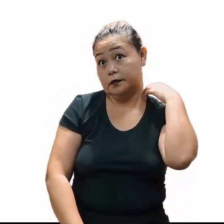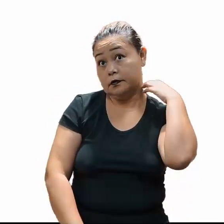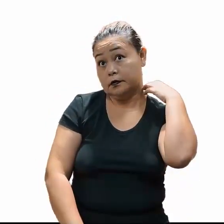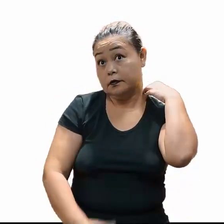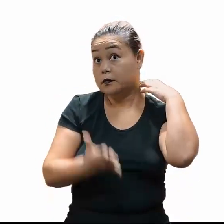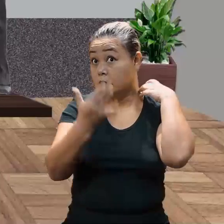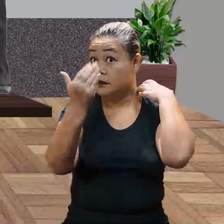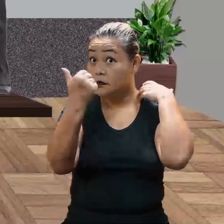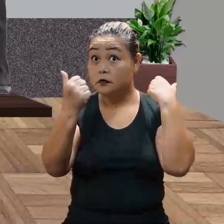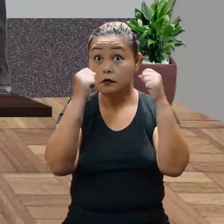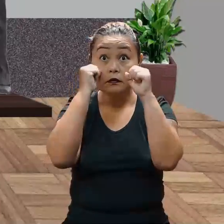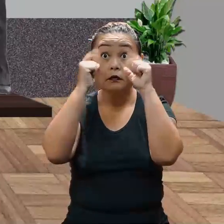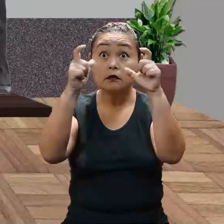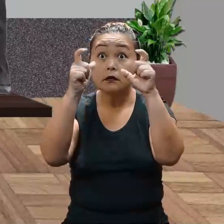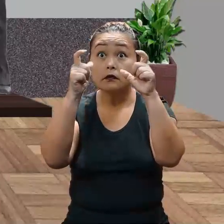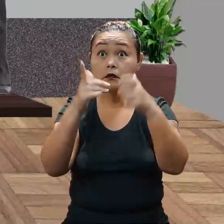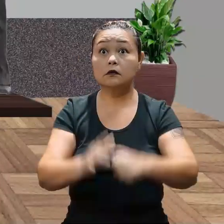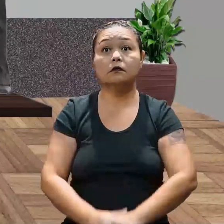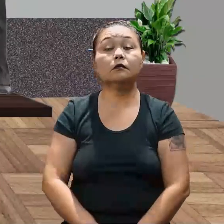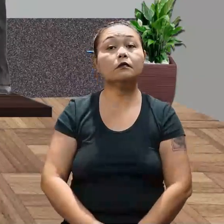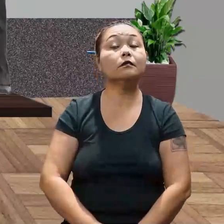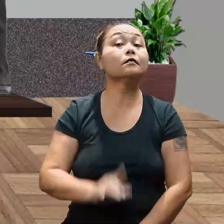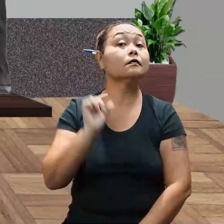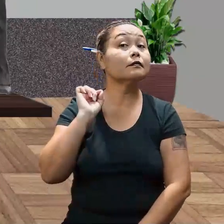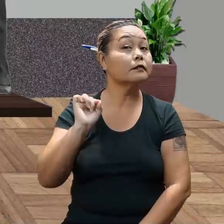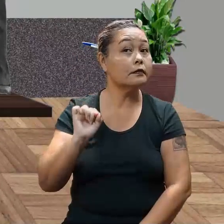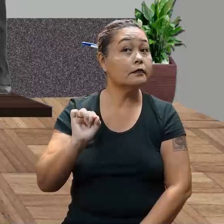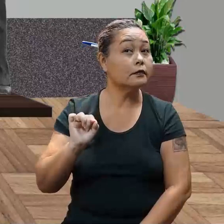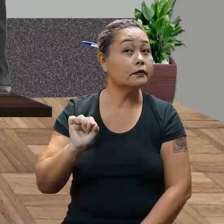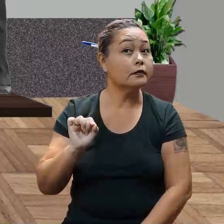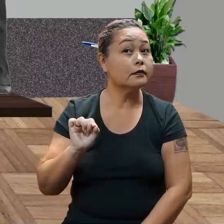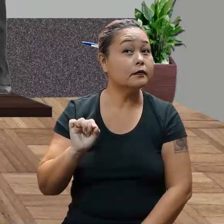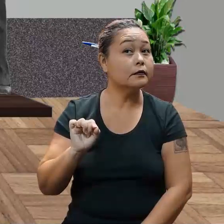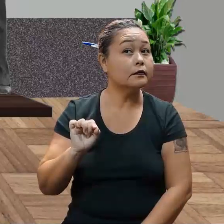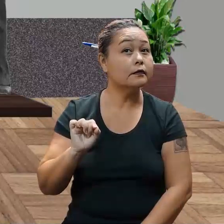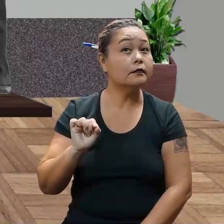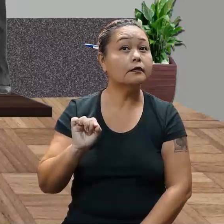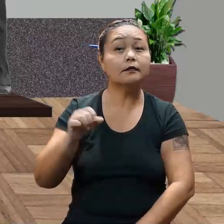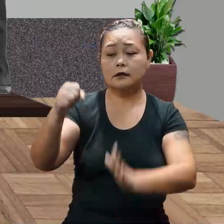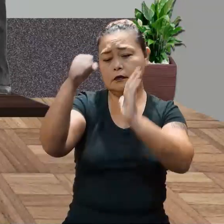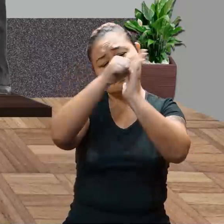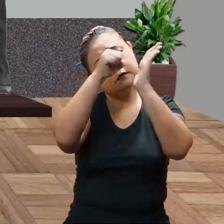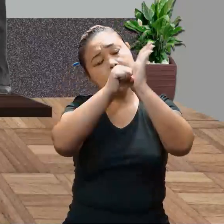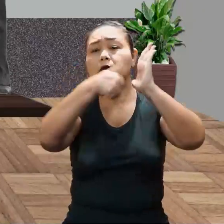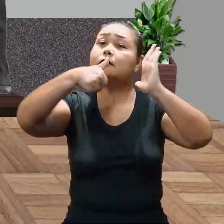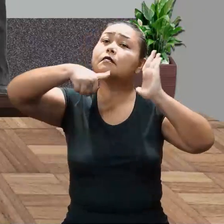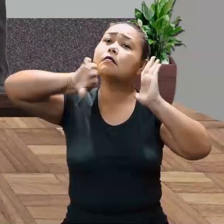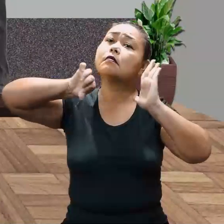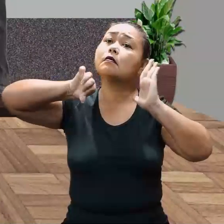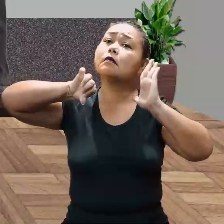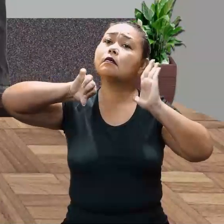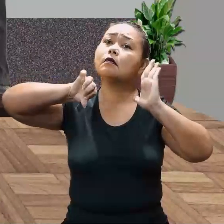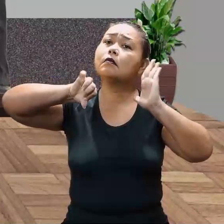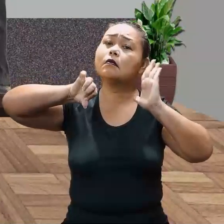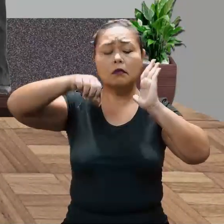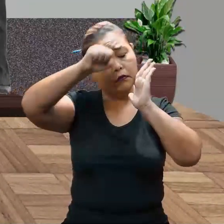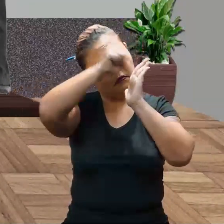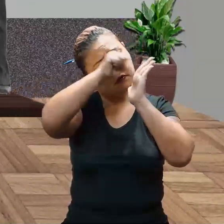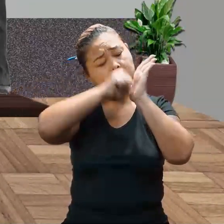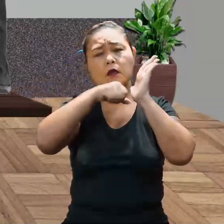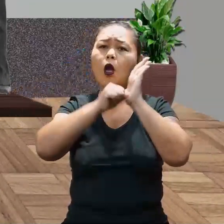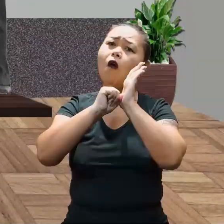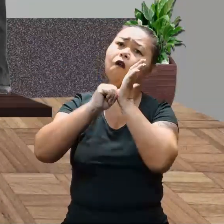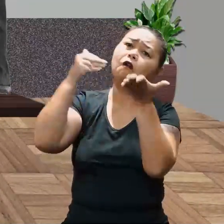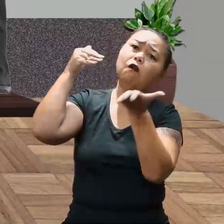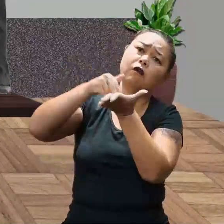Eu chamo vocês a atenção do seguinte: século XIX. Século XIX, ali no